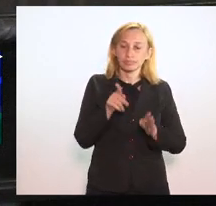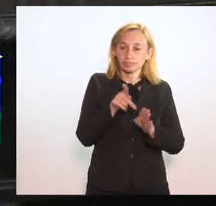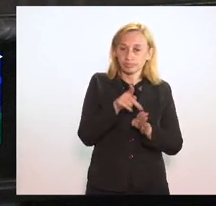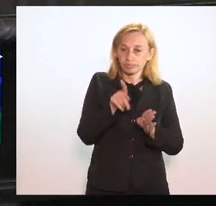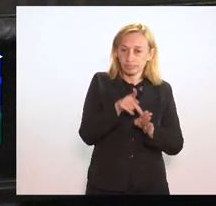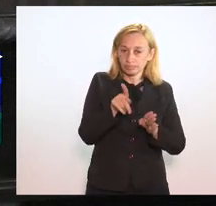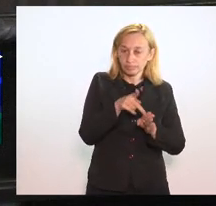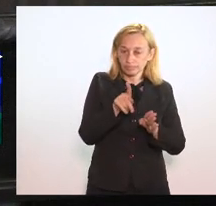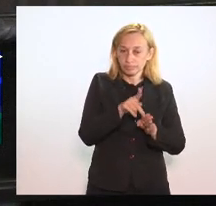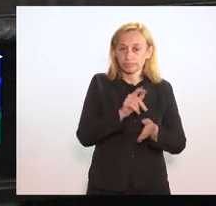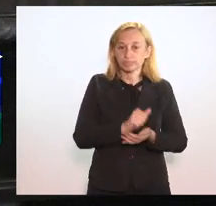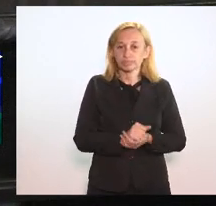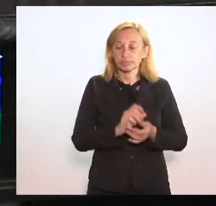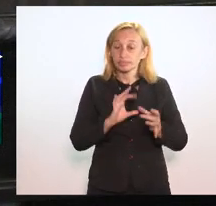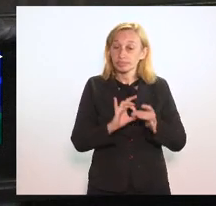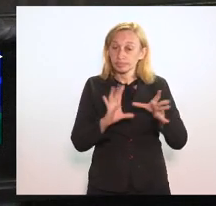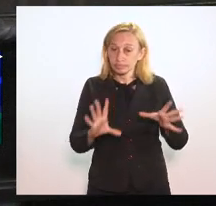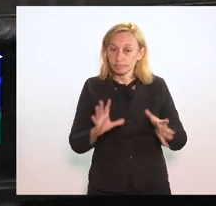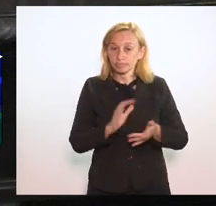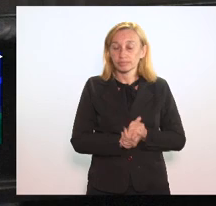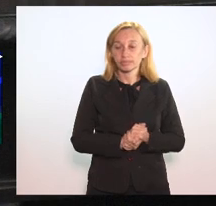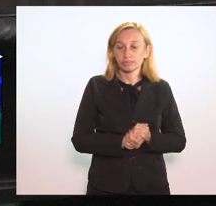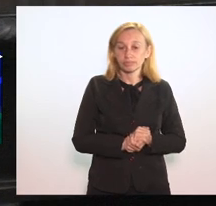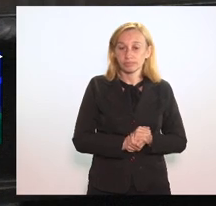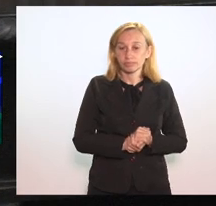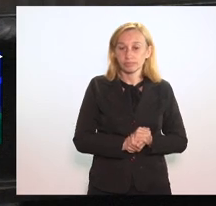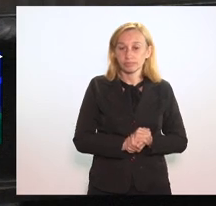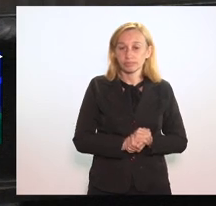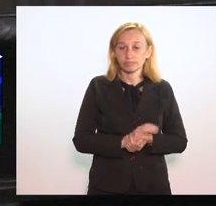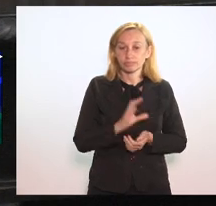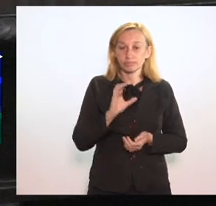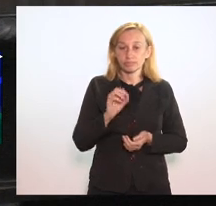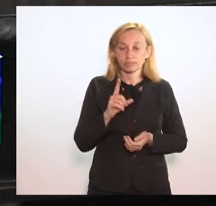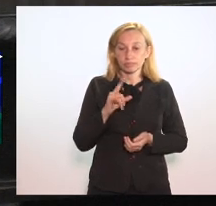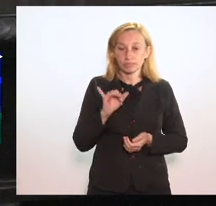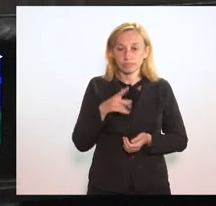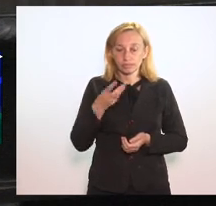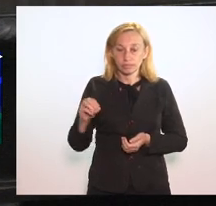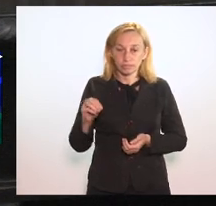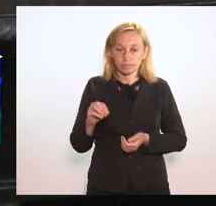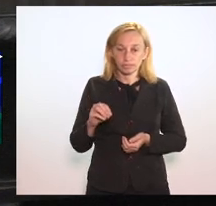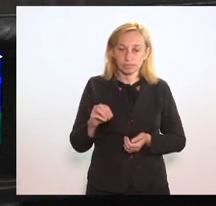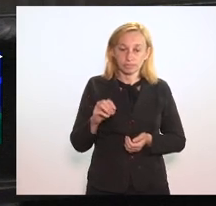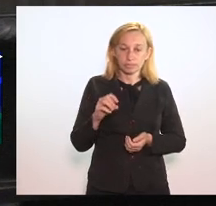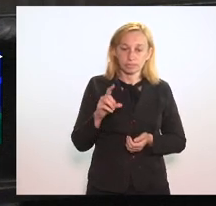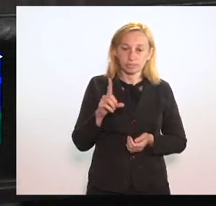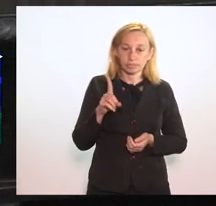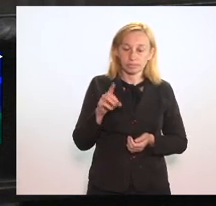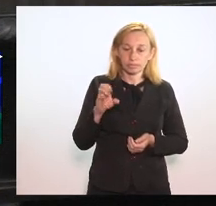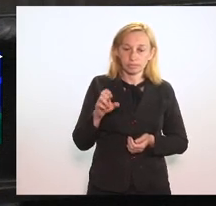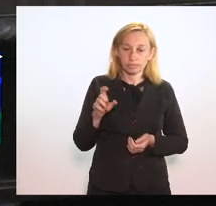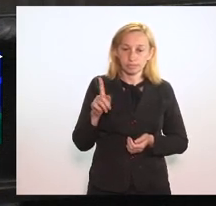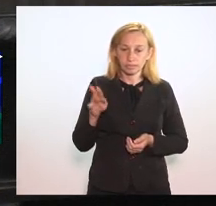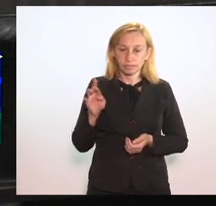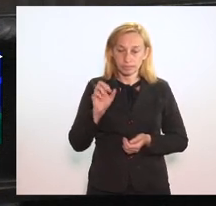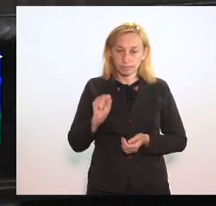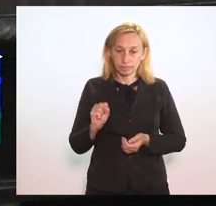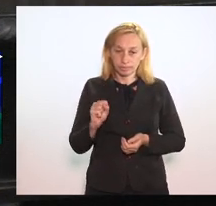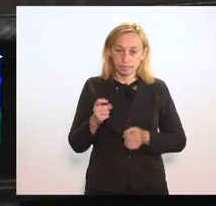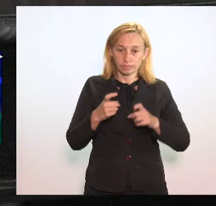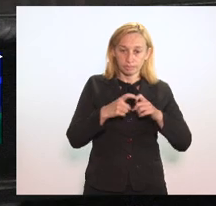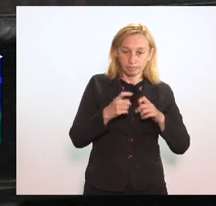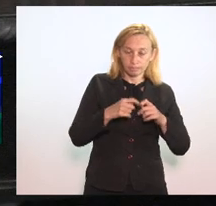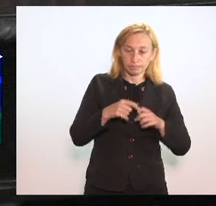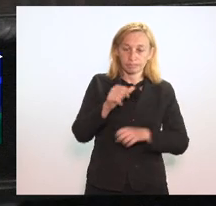permite a antecipação da colação de graus de médicos e enfermeiros houve um